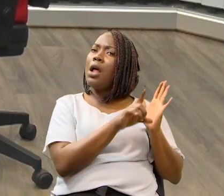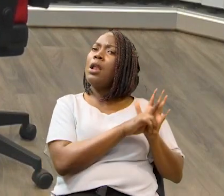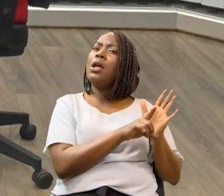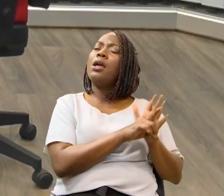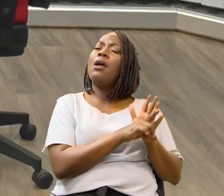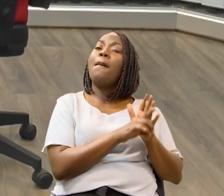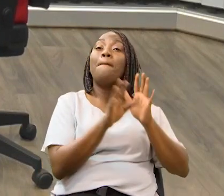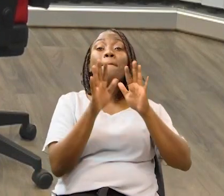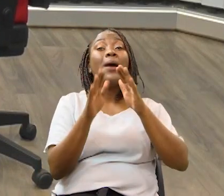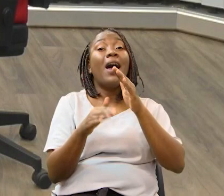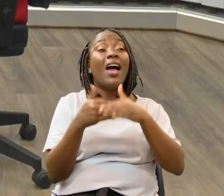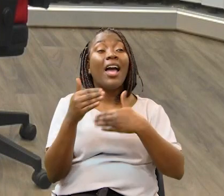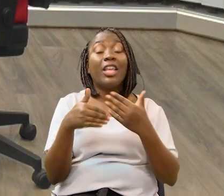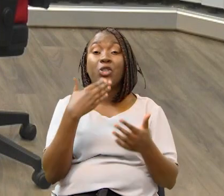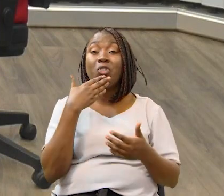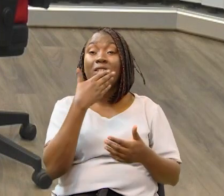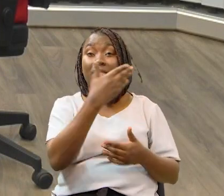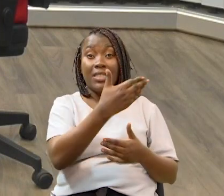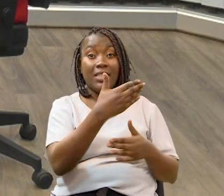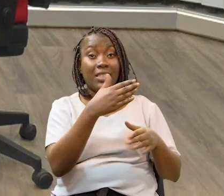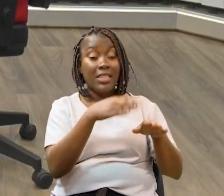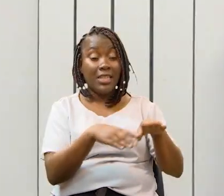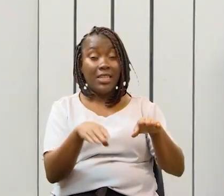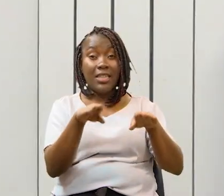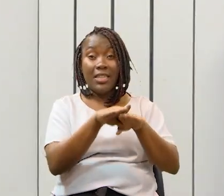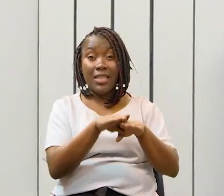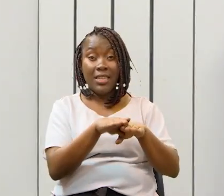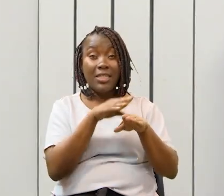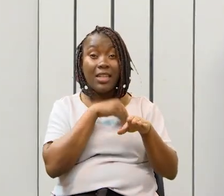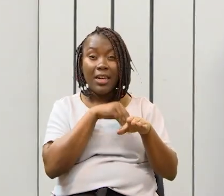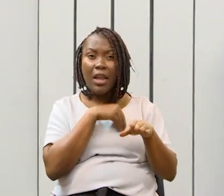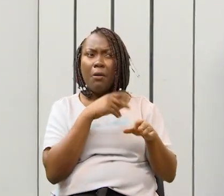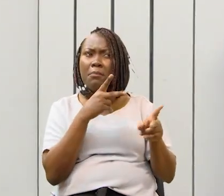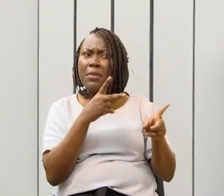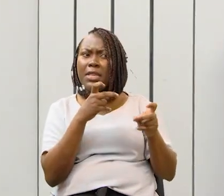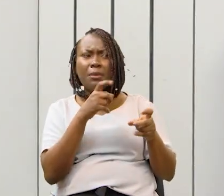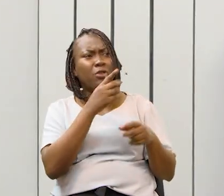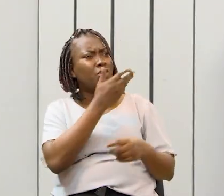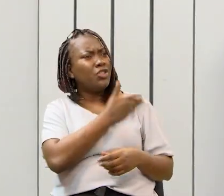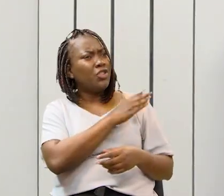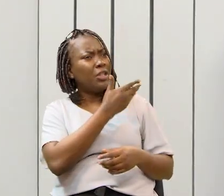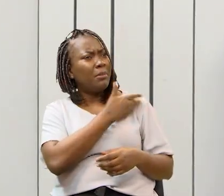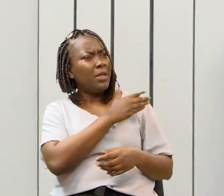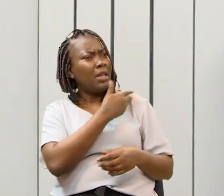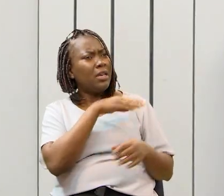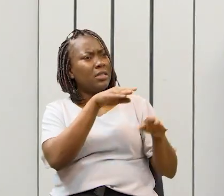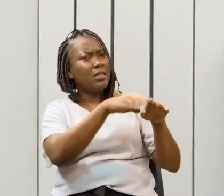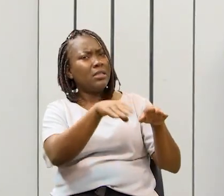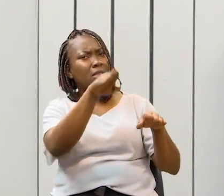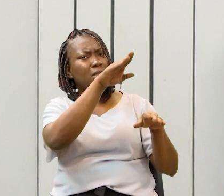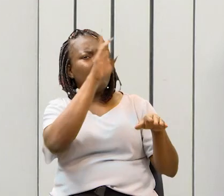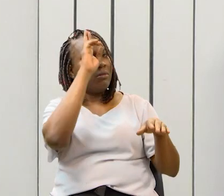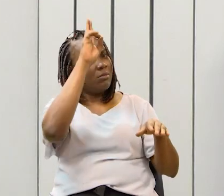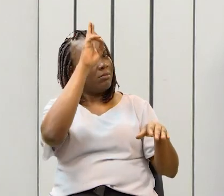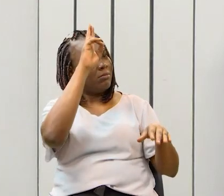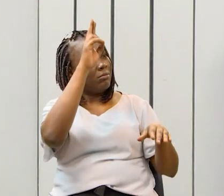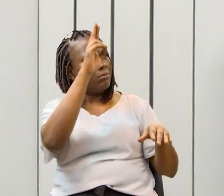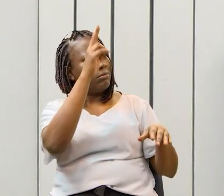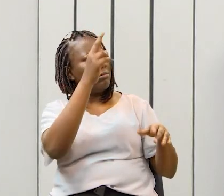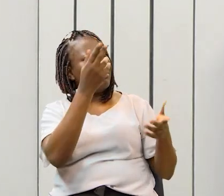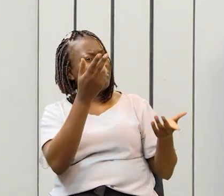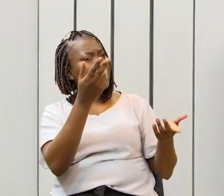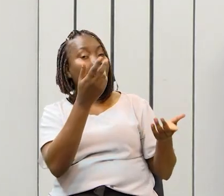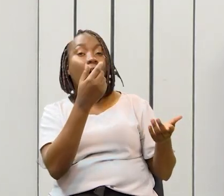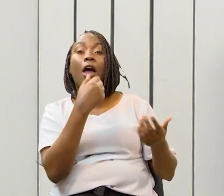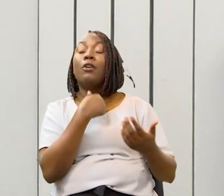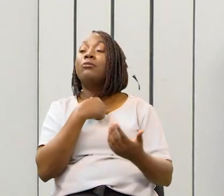lei, ok? Mas aí, ao solicitar essa igualdade salarial, eu sinto uma discriminação por parte do meu empregador. Então, Exato. eu já vou